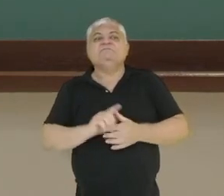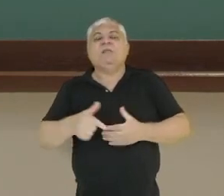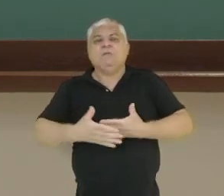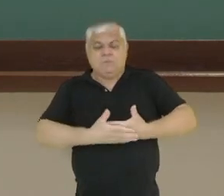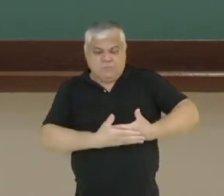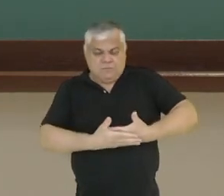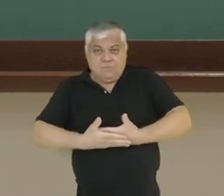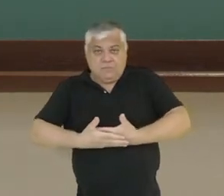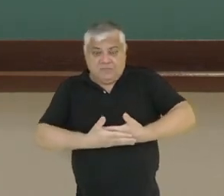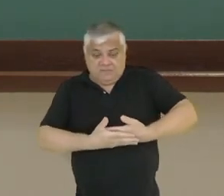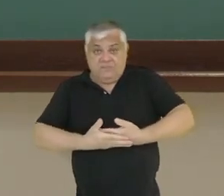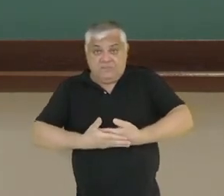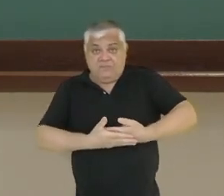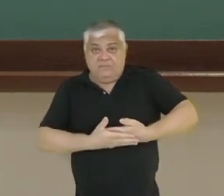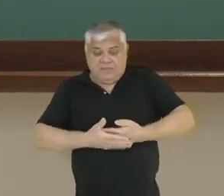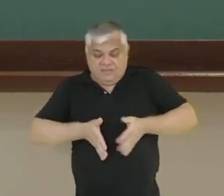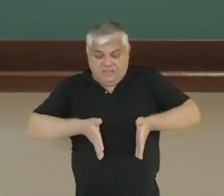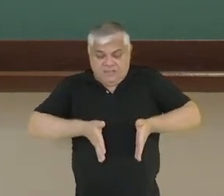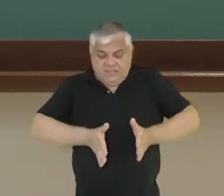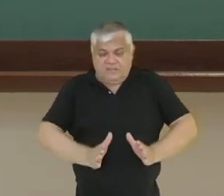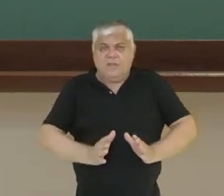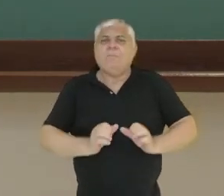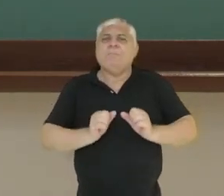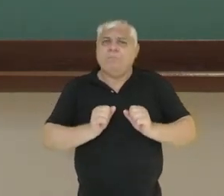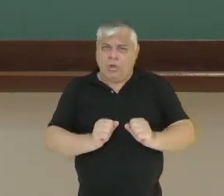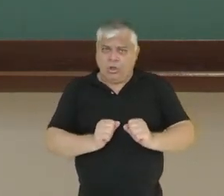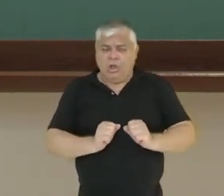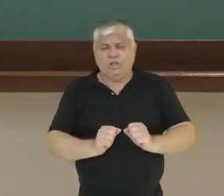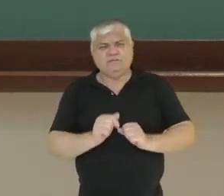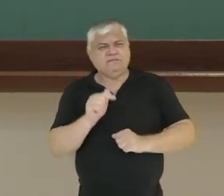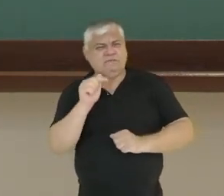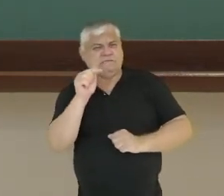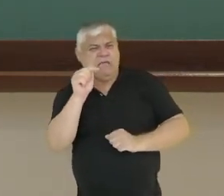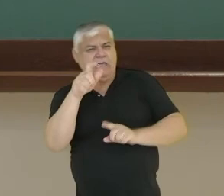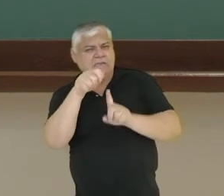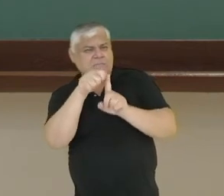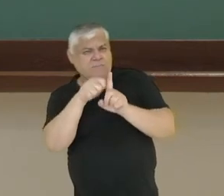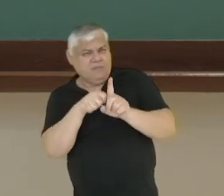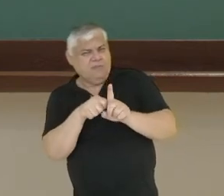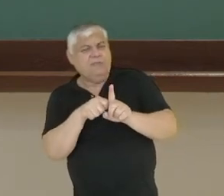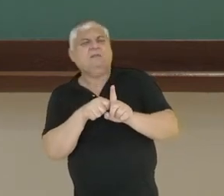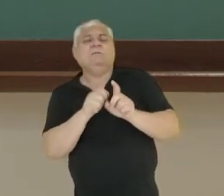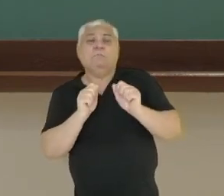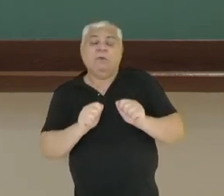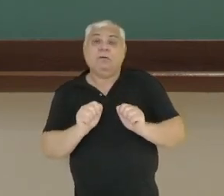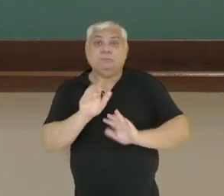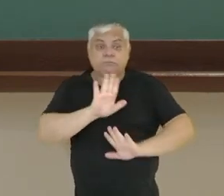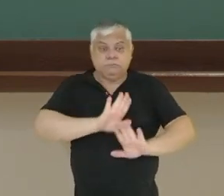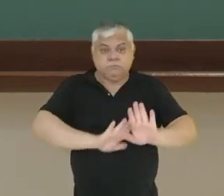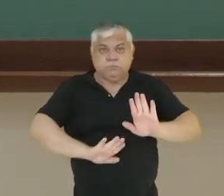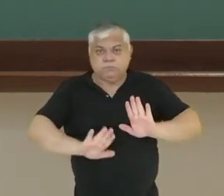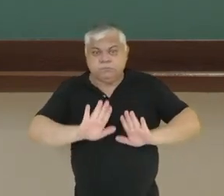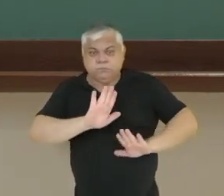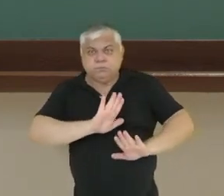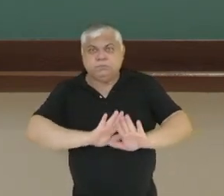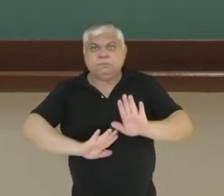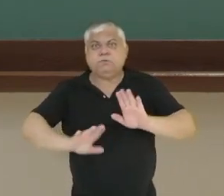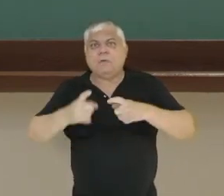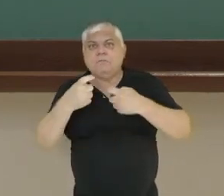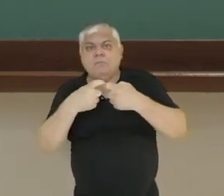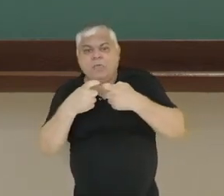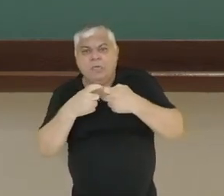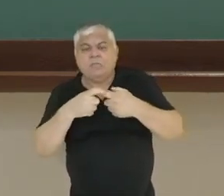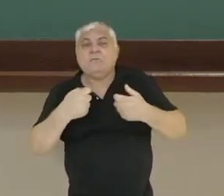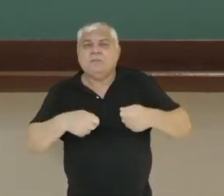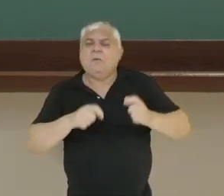se ele nascer, ele pode sobreviver. Claro que vai depender de cuidados, né, médicos, mas